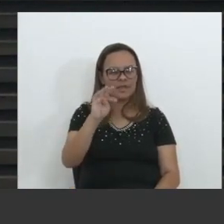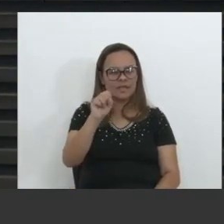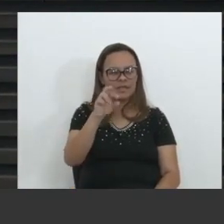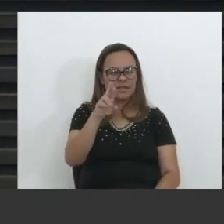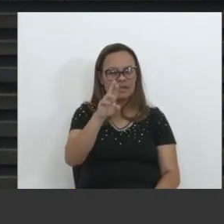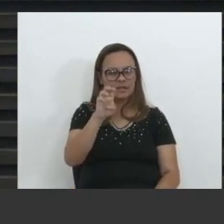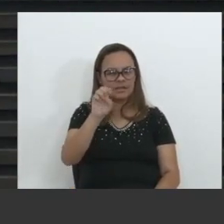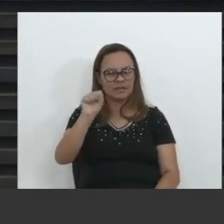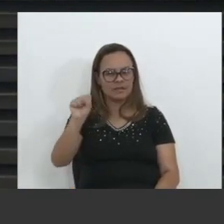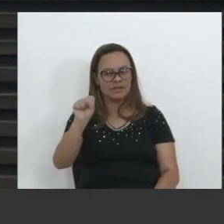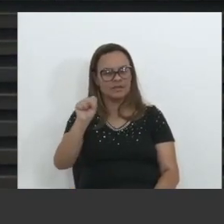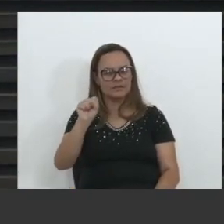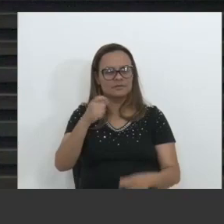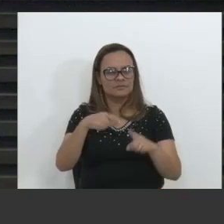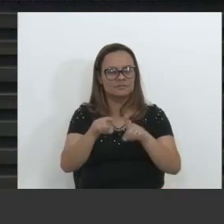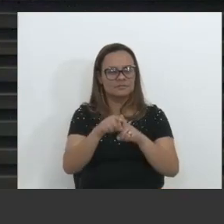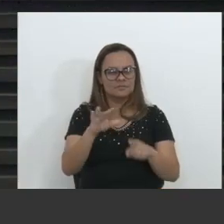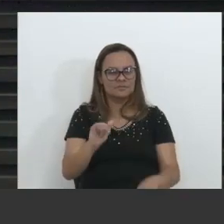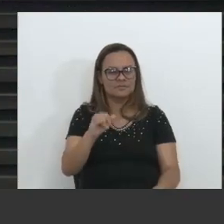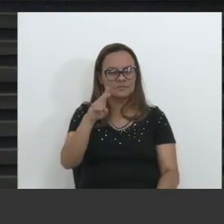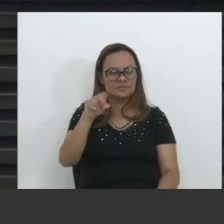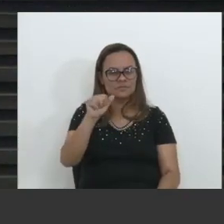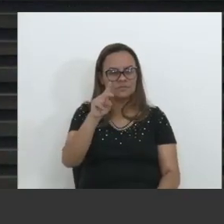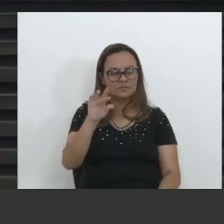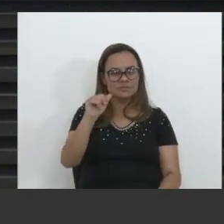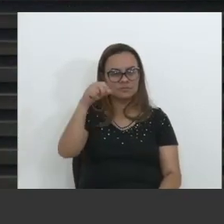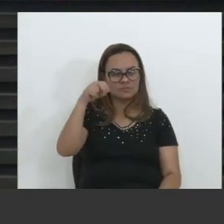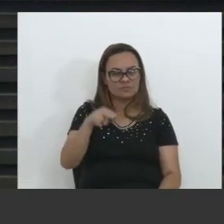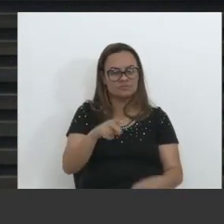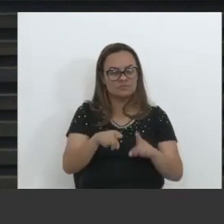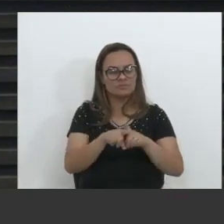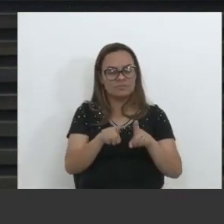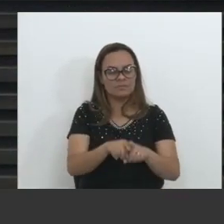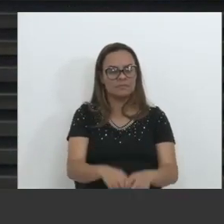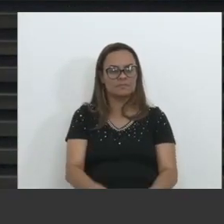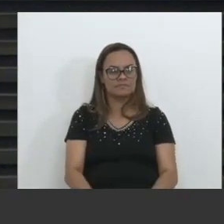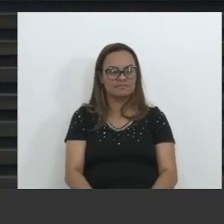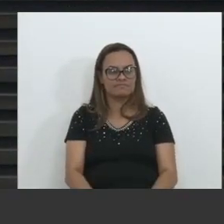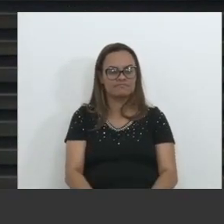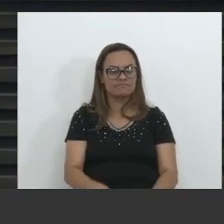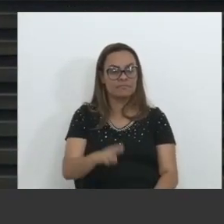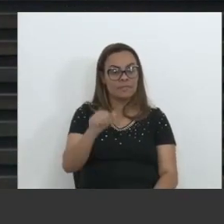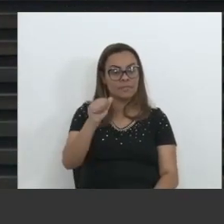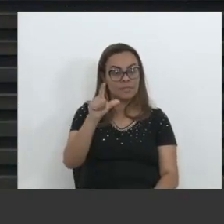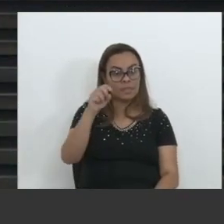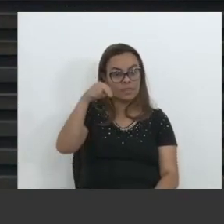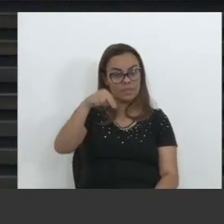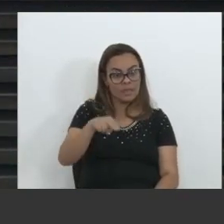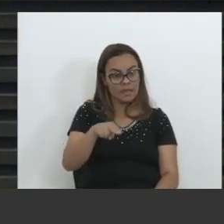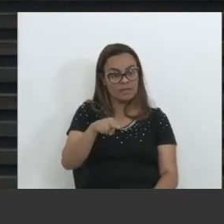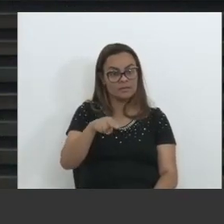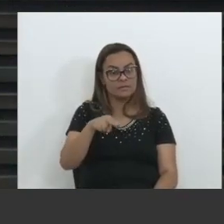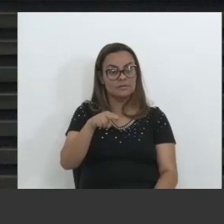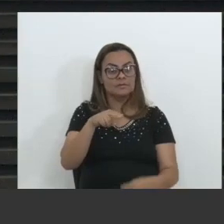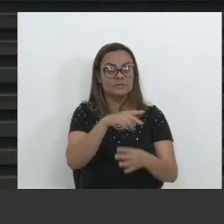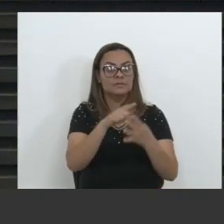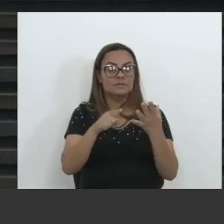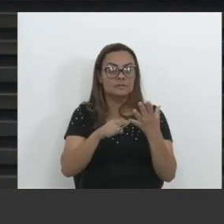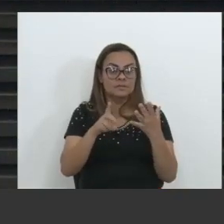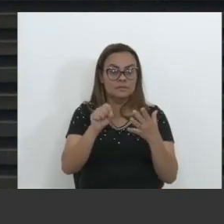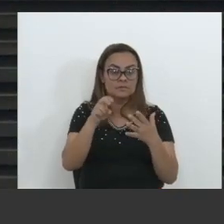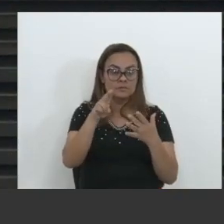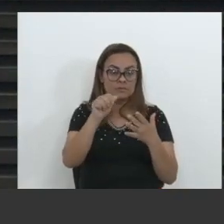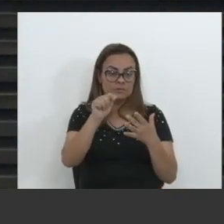filme ao William que está agora na Banda legado ao Nelson Bonfim ao Lucas que é um